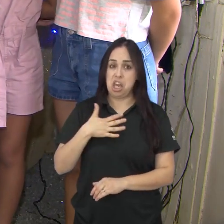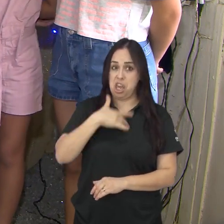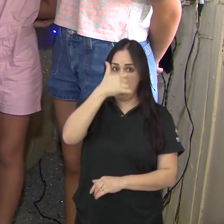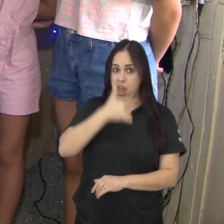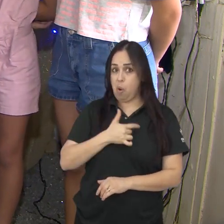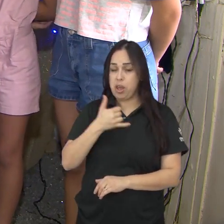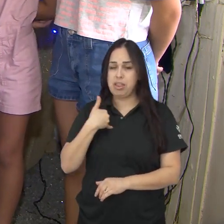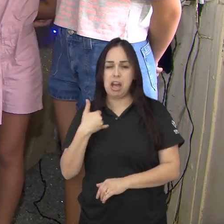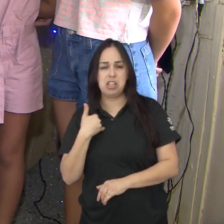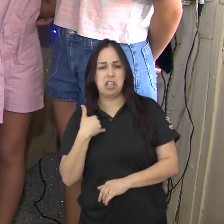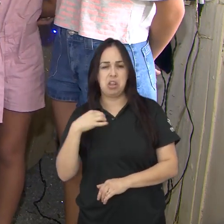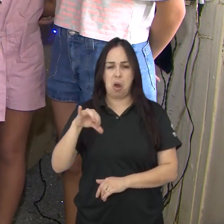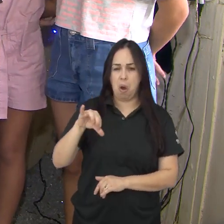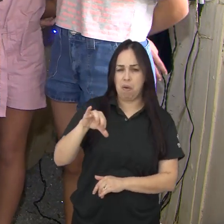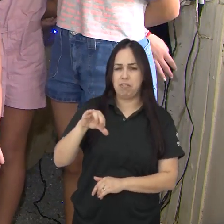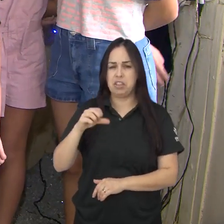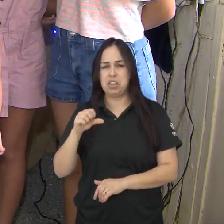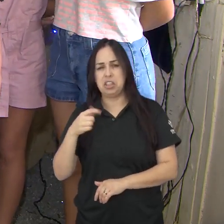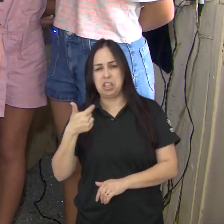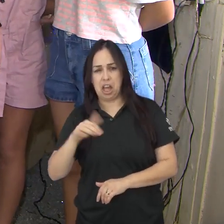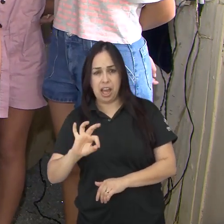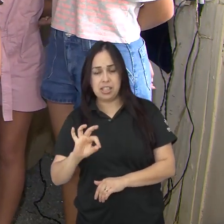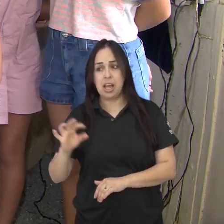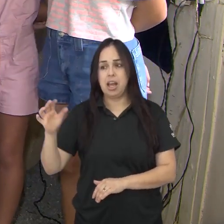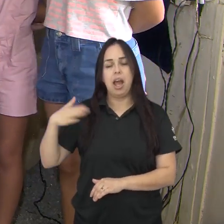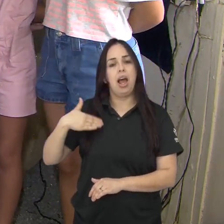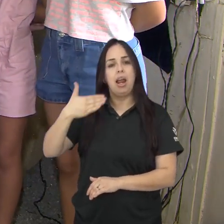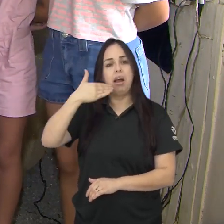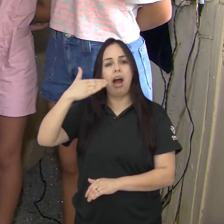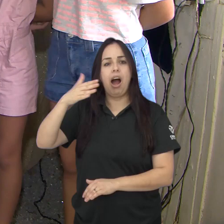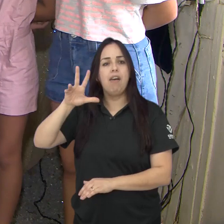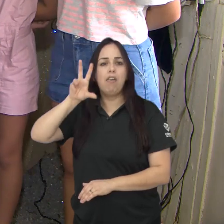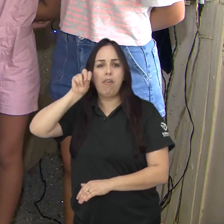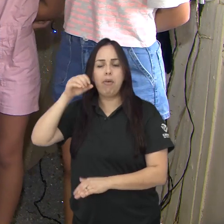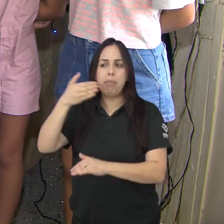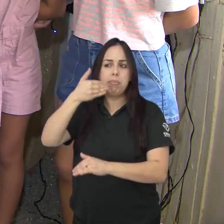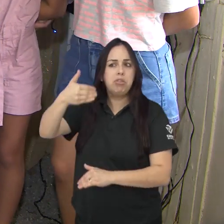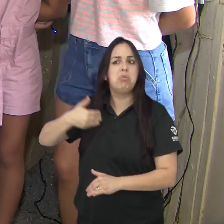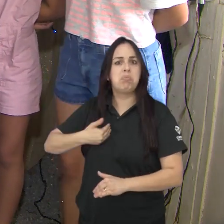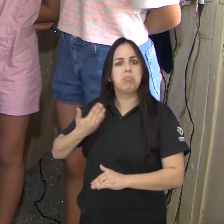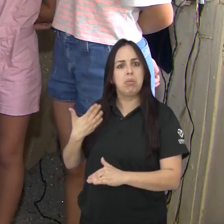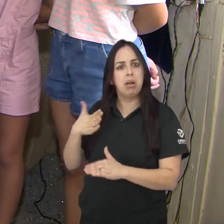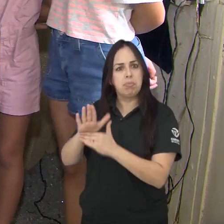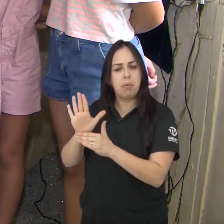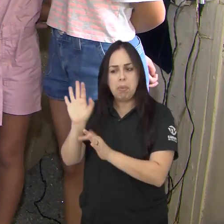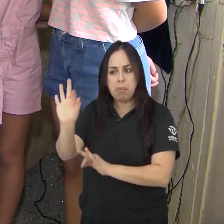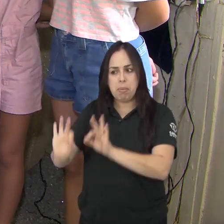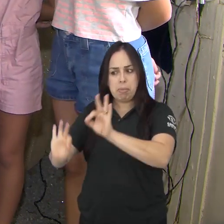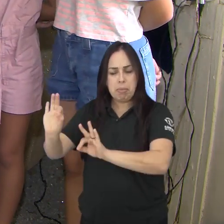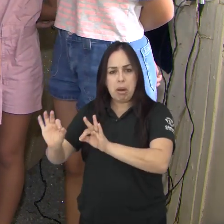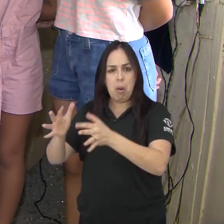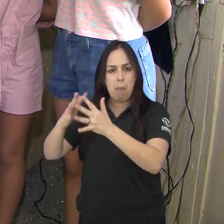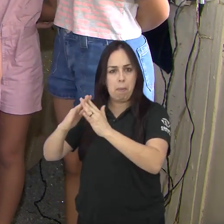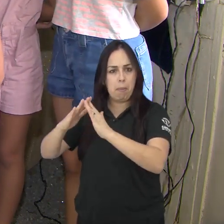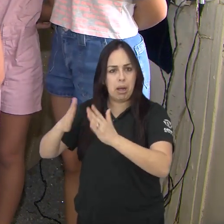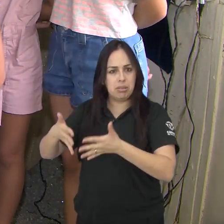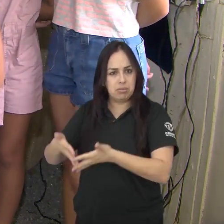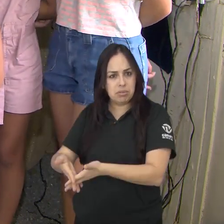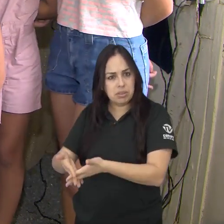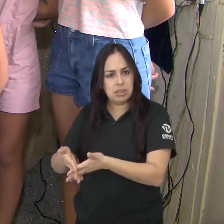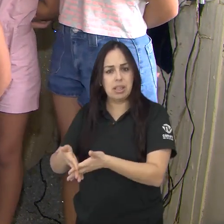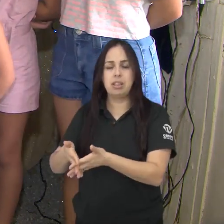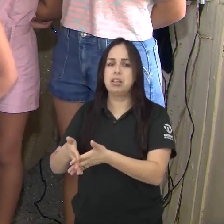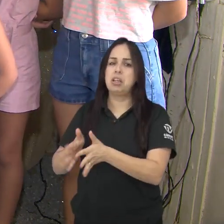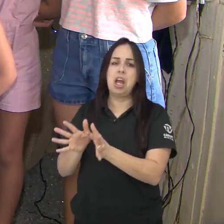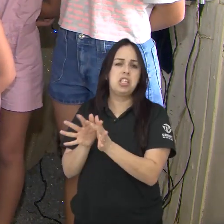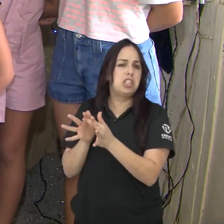menos essa idade aqui, 9, 10 anos, que ela me pedia para ajudá-la a preparar o presépio. E era